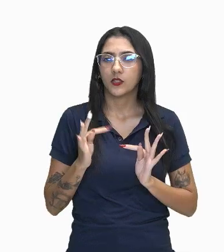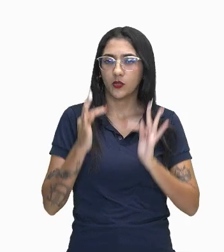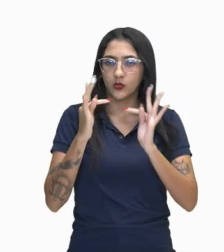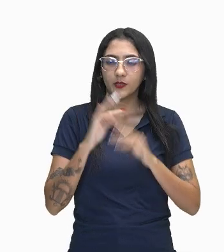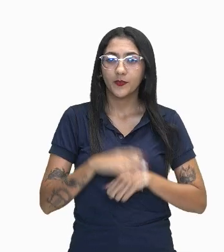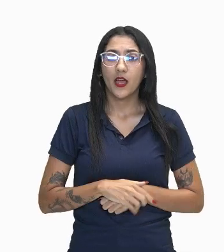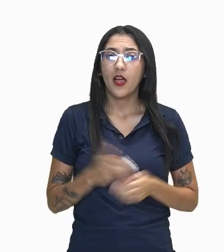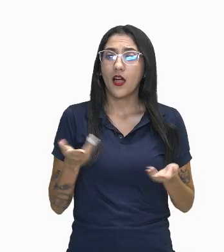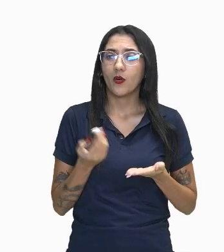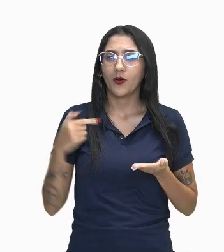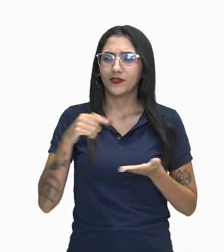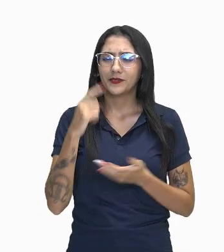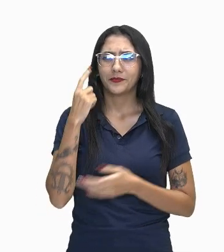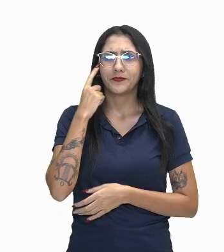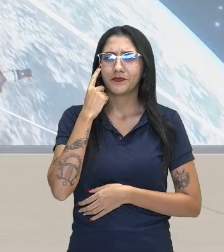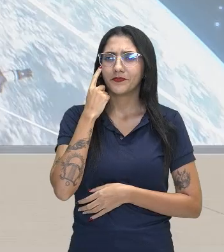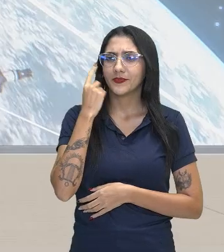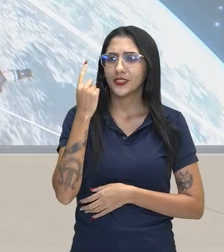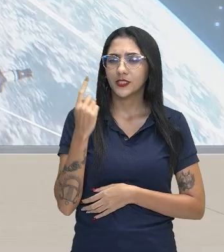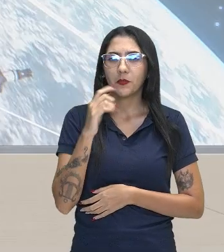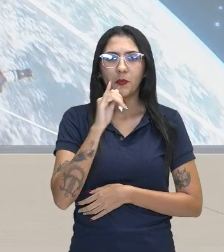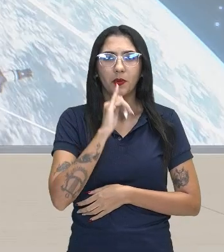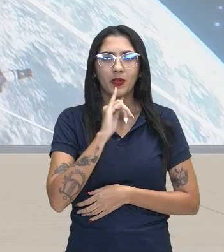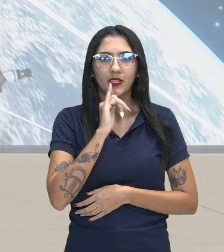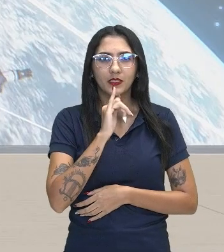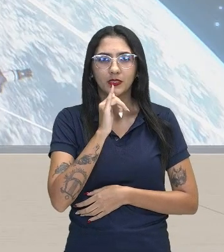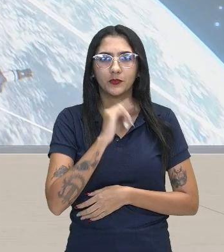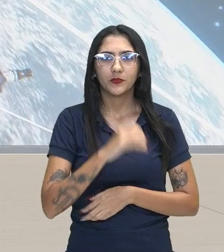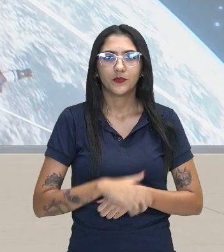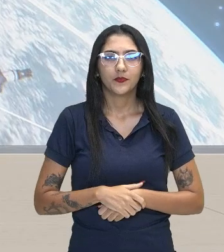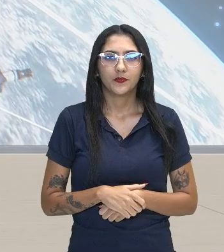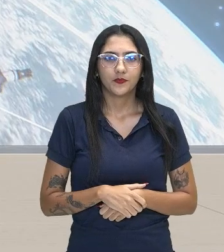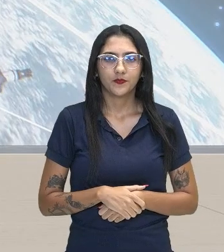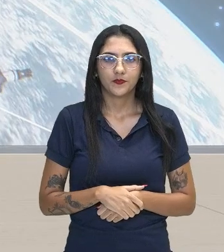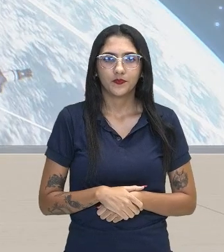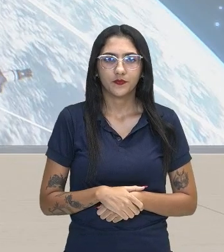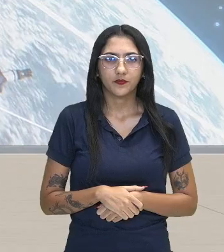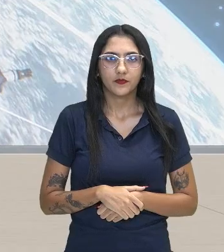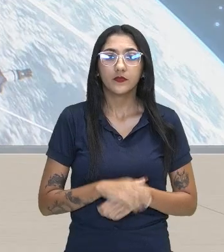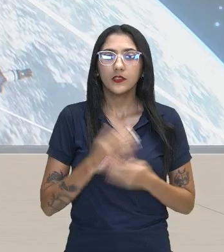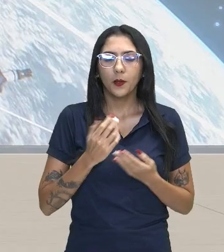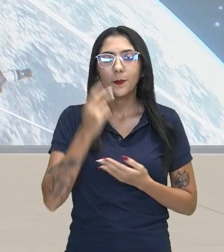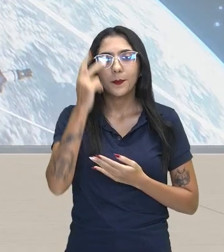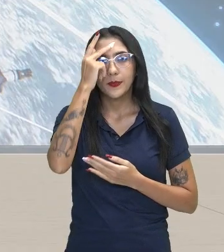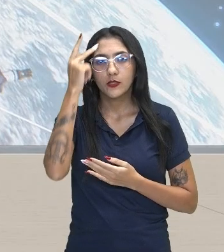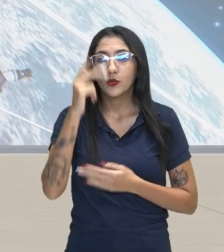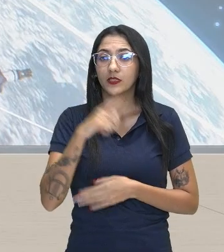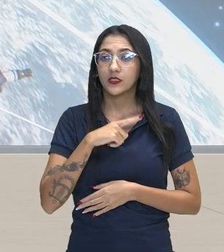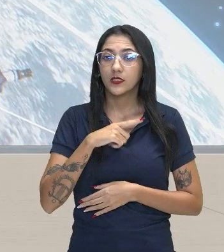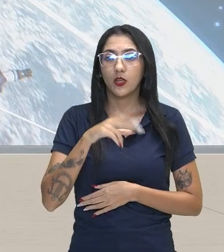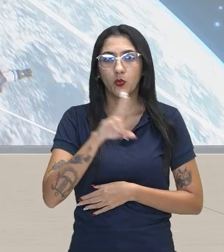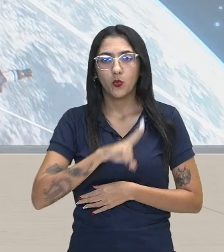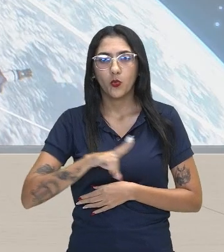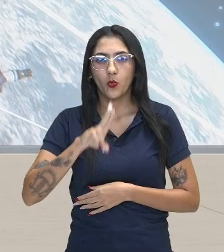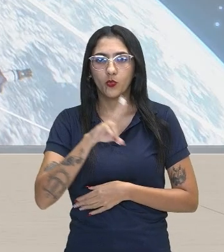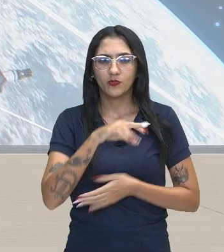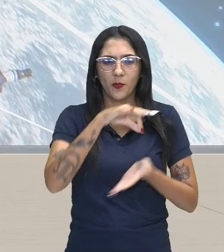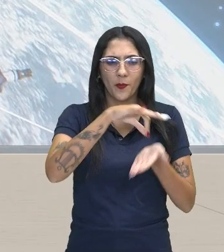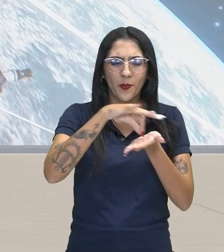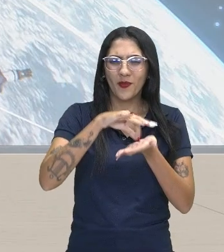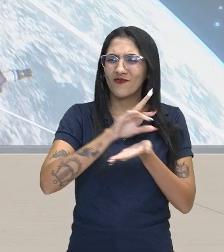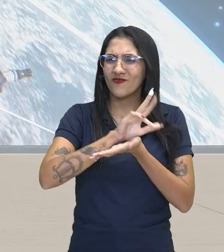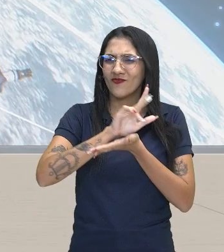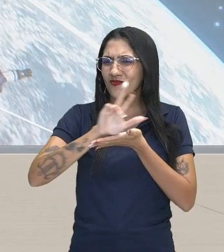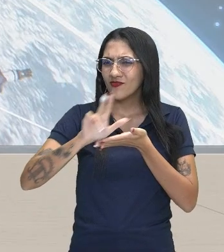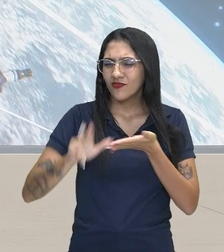podem imaginar, ao mesmo tempo, né, as pessoas ali utilizando o GPS, milhões de